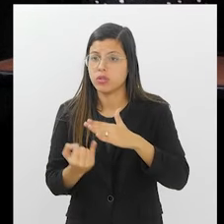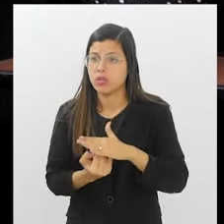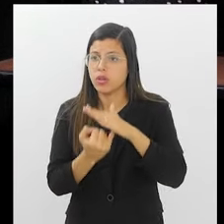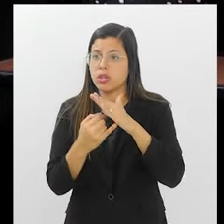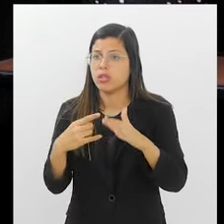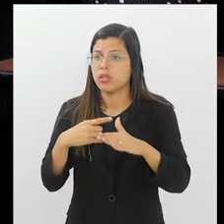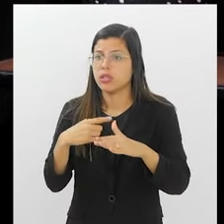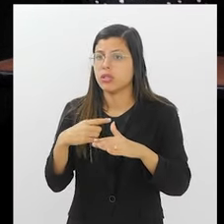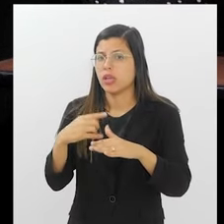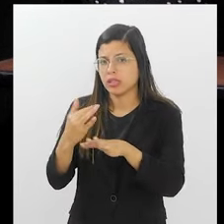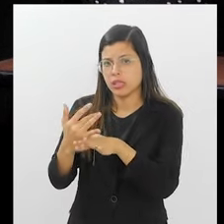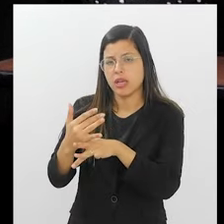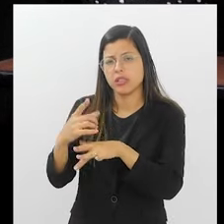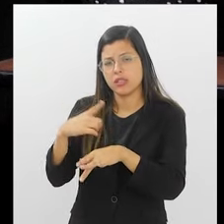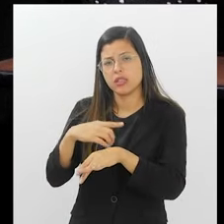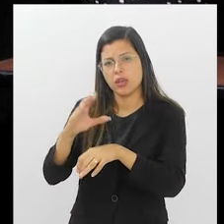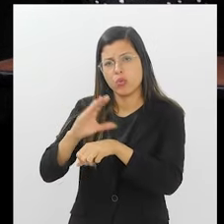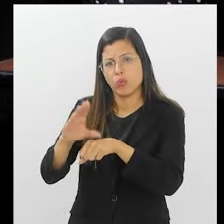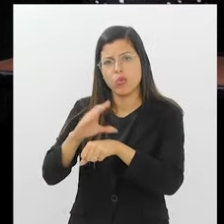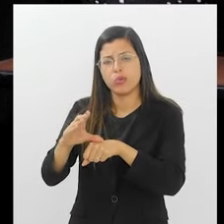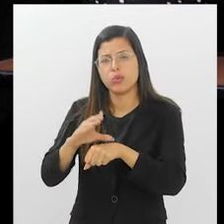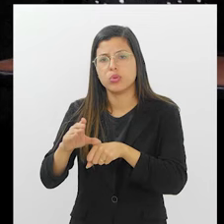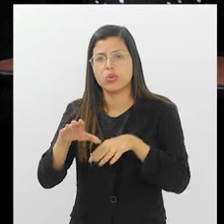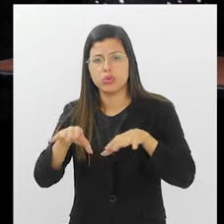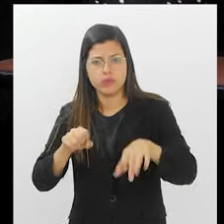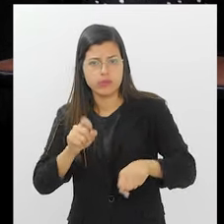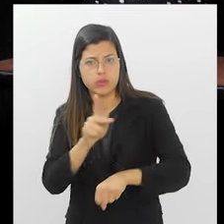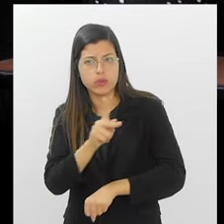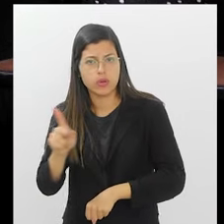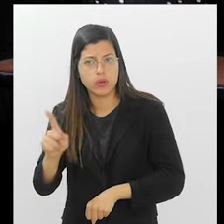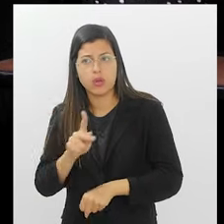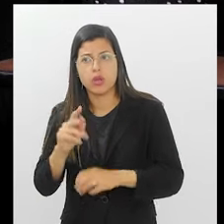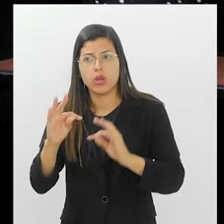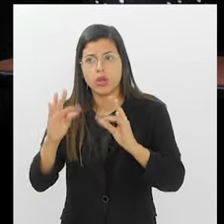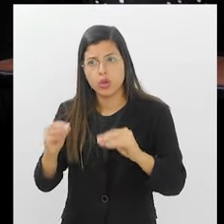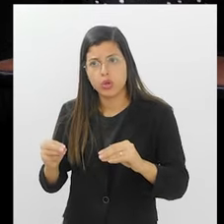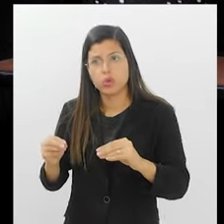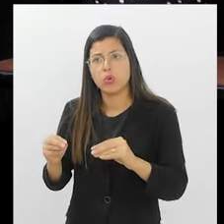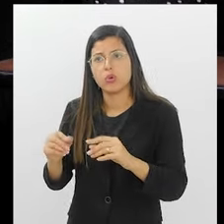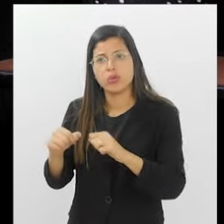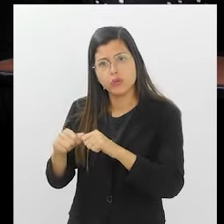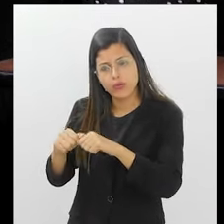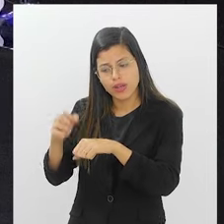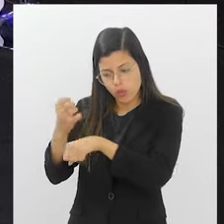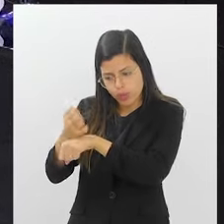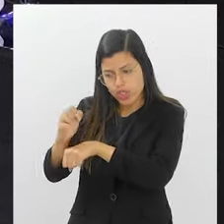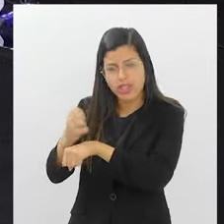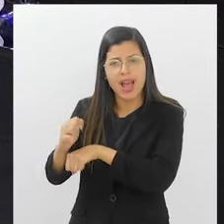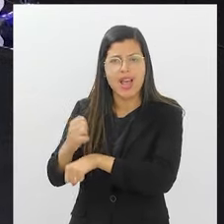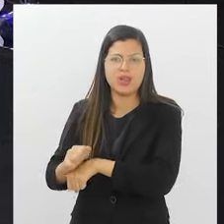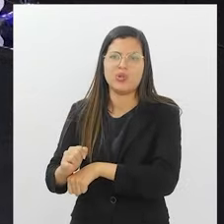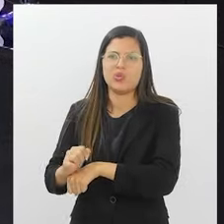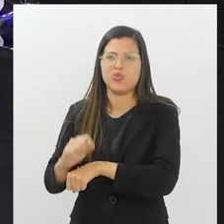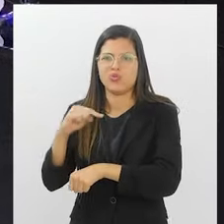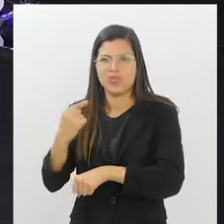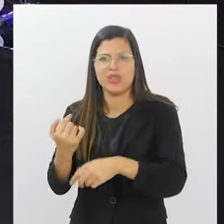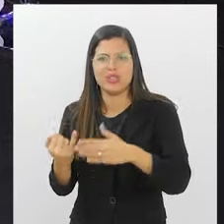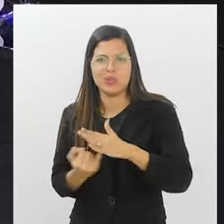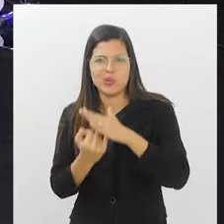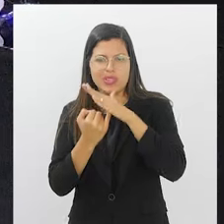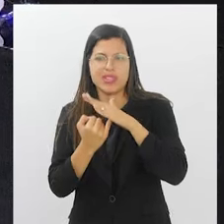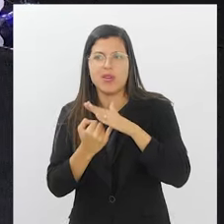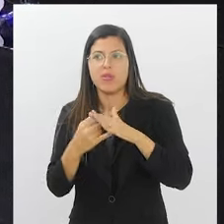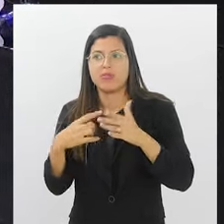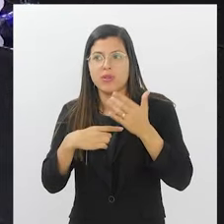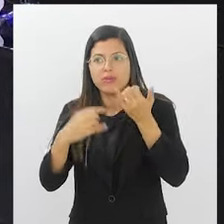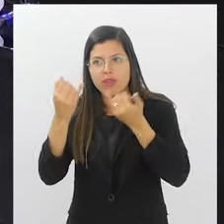um curso de formação de professores e todos eles passam pela nossa instituição para fazer um estágio. Tá? Então,